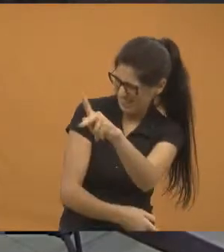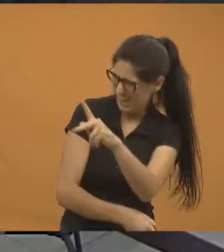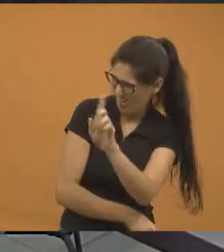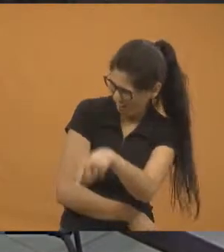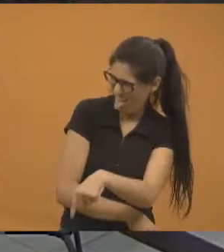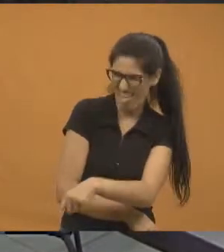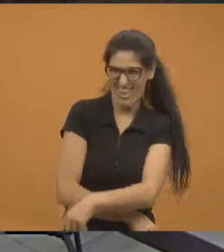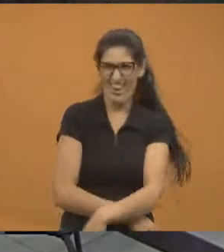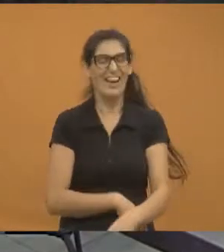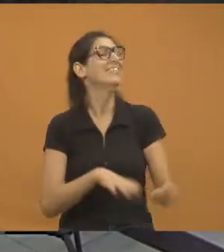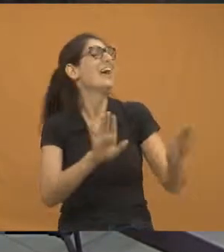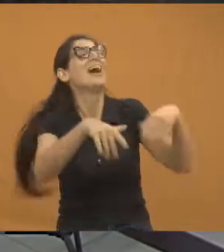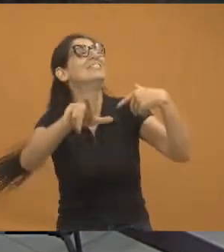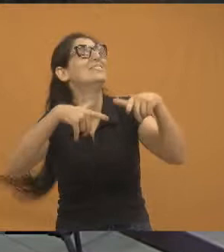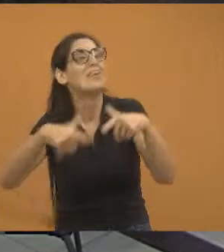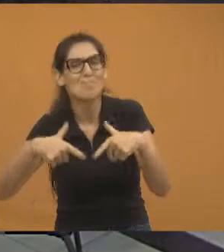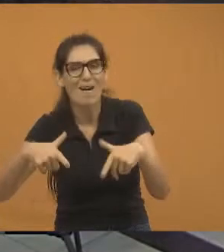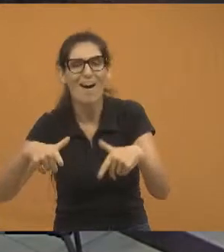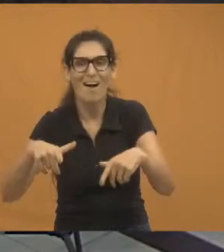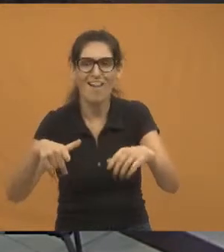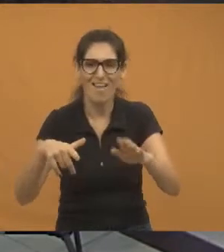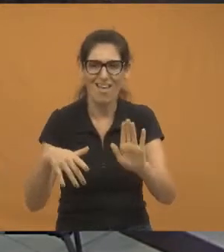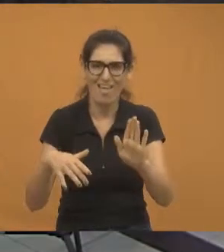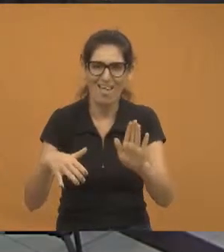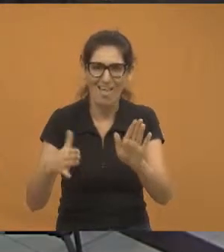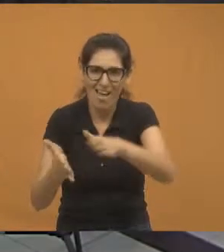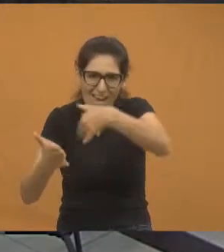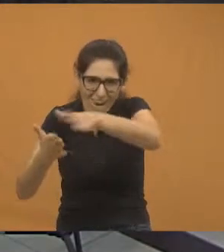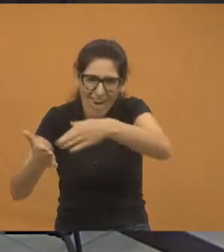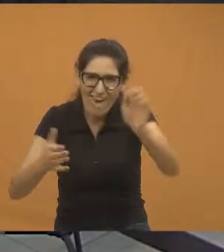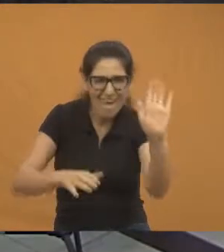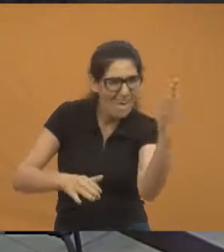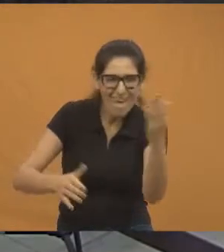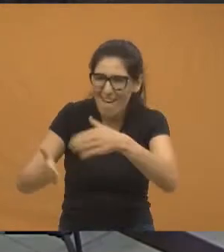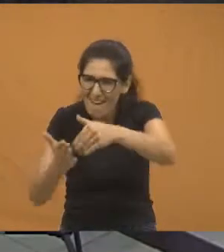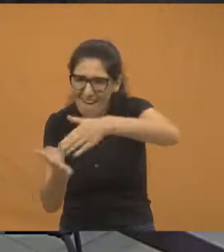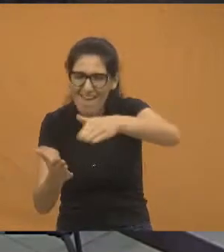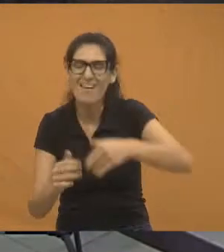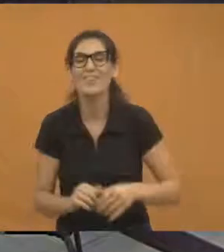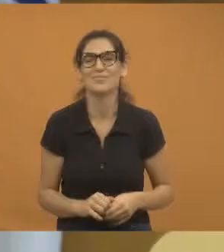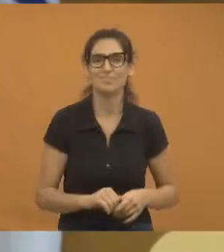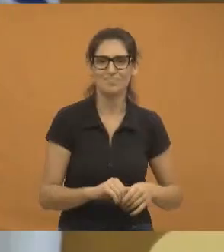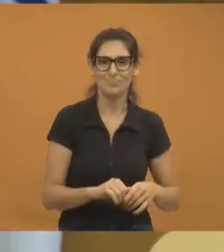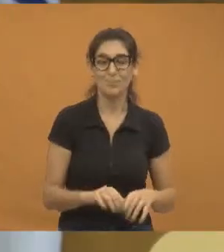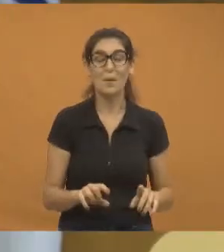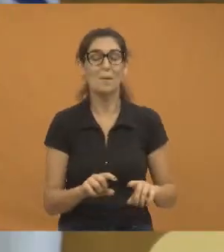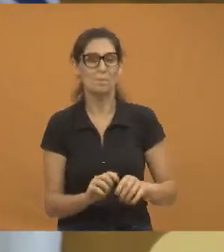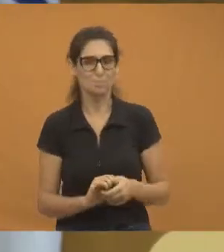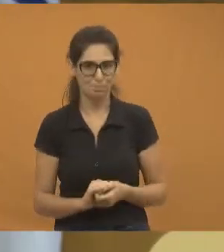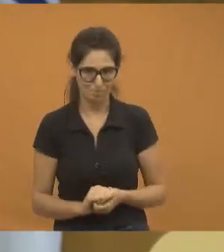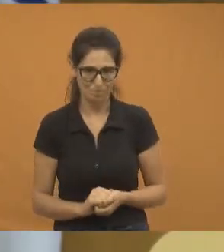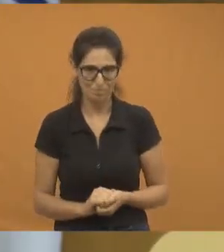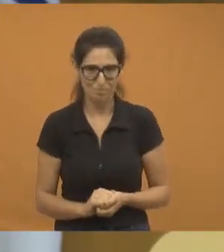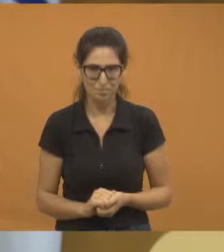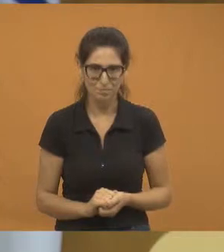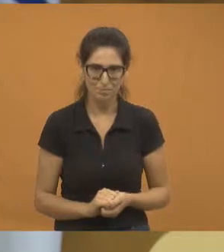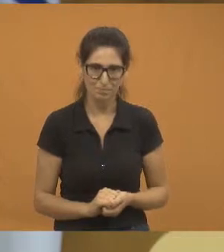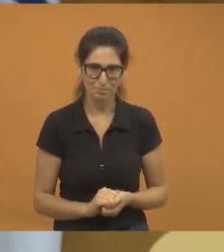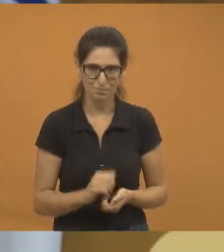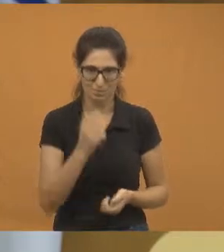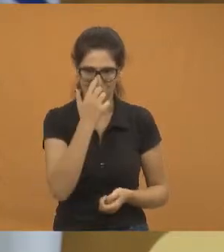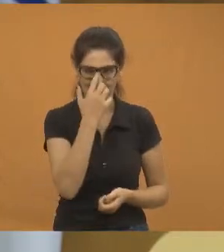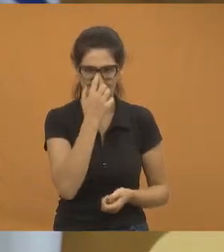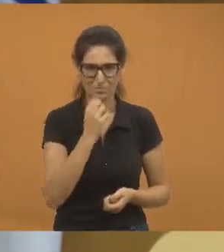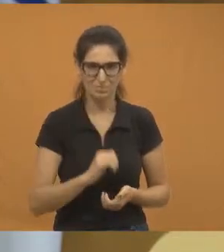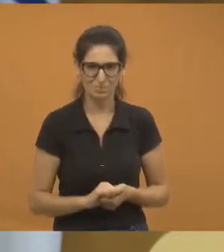esse é da manutenção alvenaria ela na verdade bem lembrado e não foi por isso não viu aqui não foi por esse foi mais